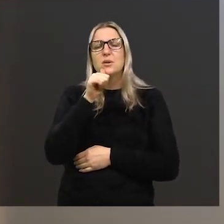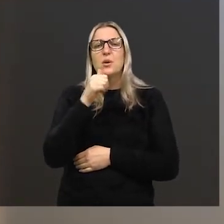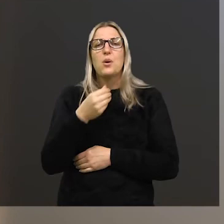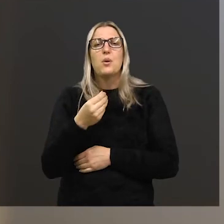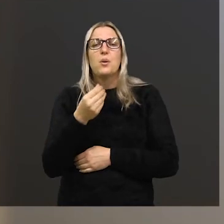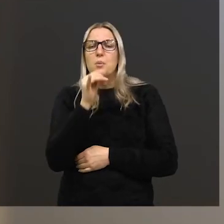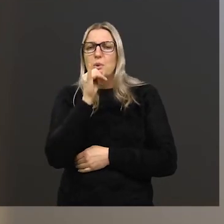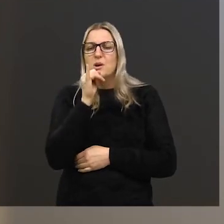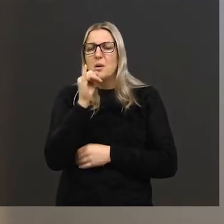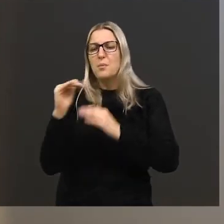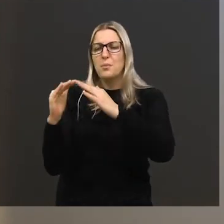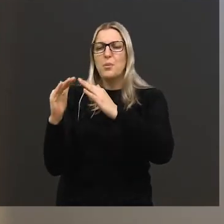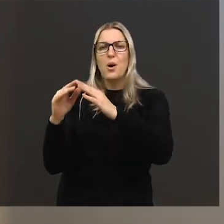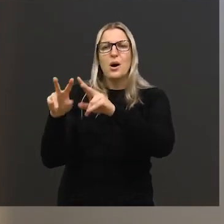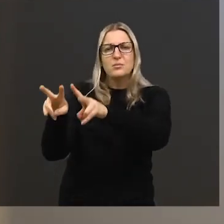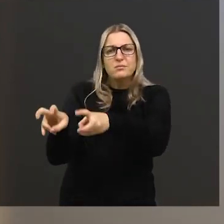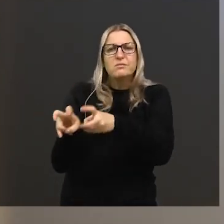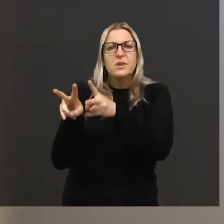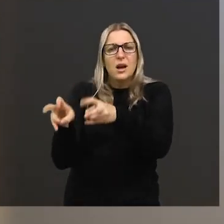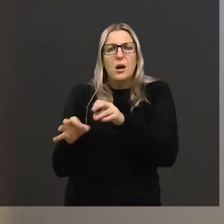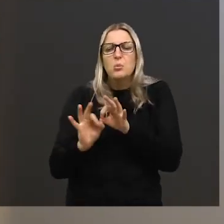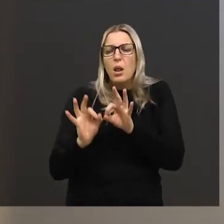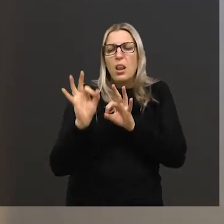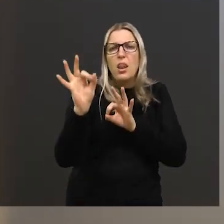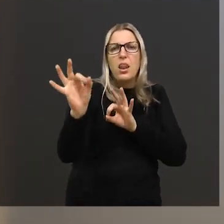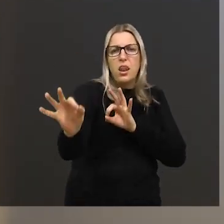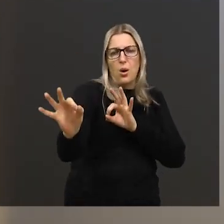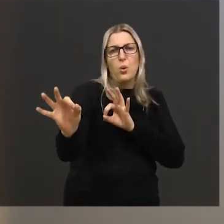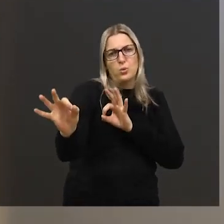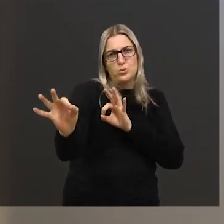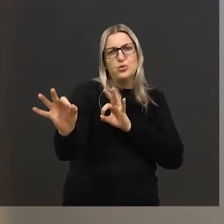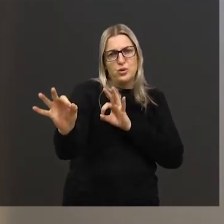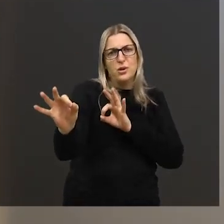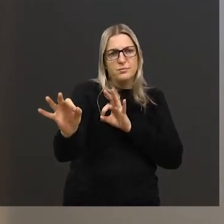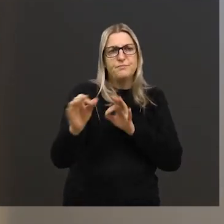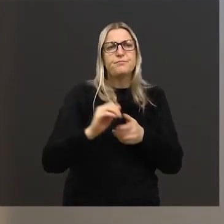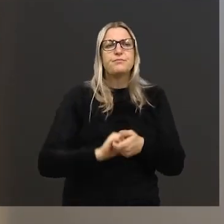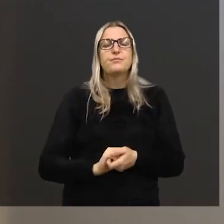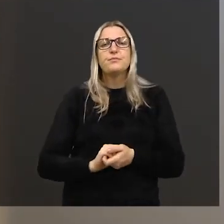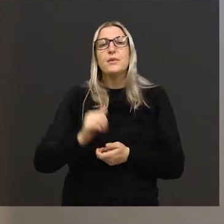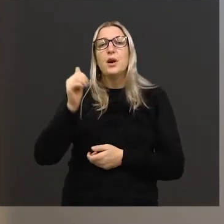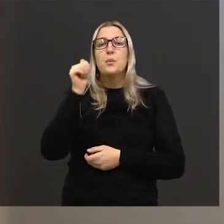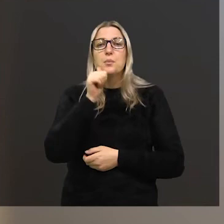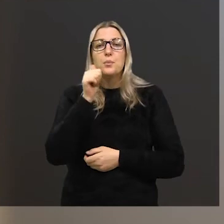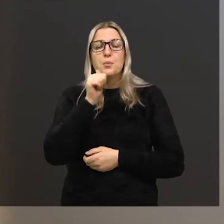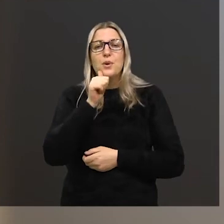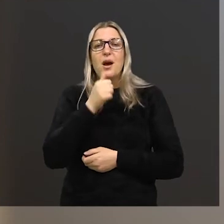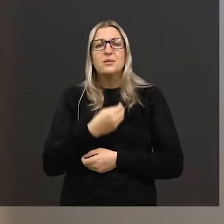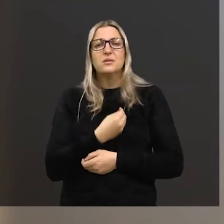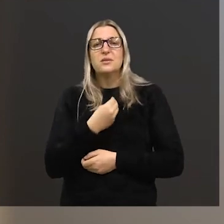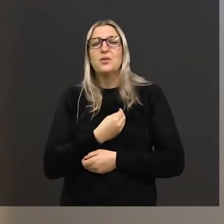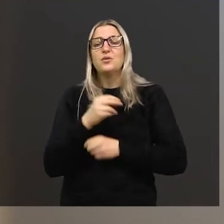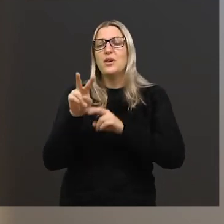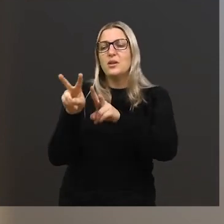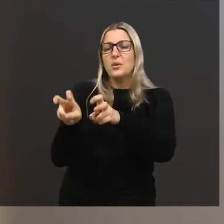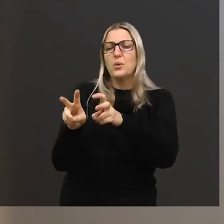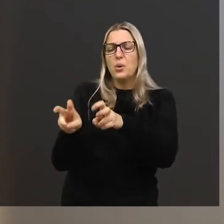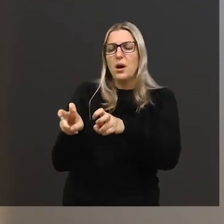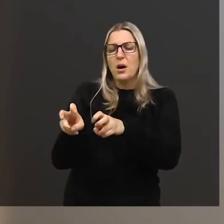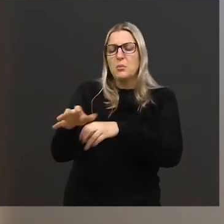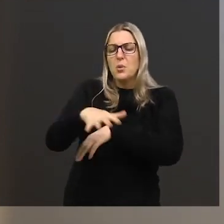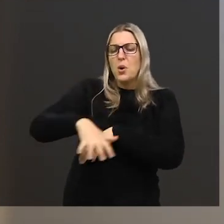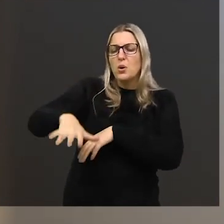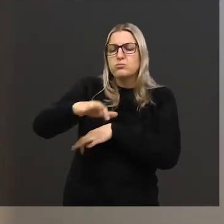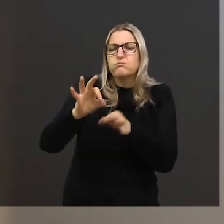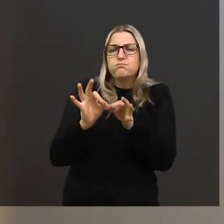mulheres, e eu destaco aqui a questão das mulheres que vivem no campo, como algo bastante particular. A gente sabe que aquelas mulheres